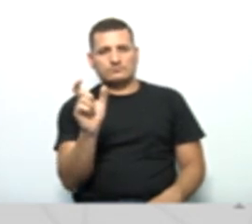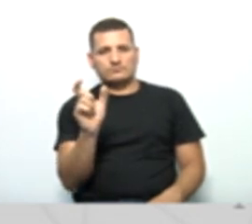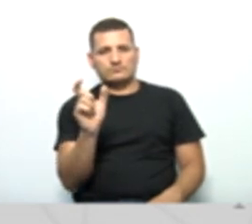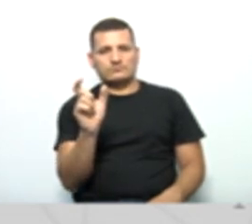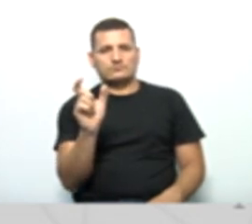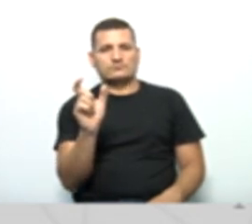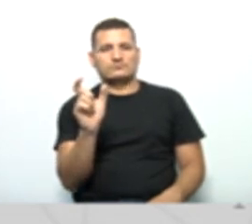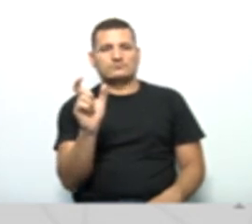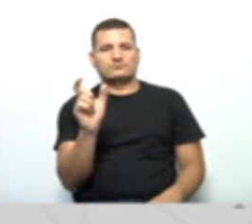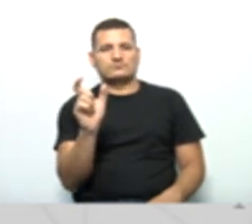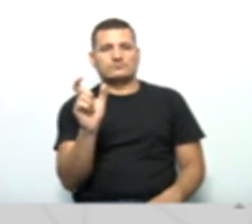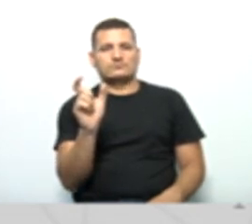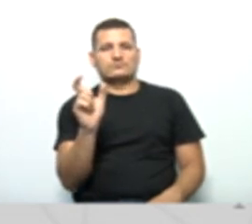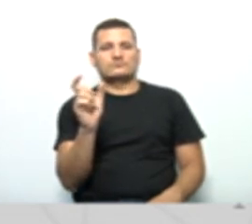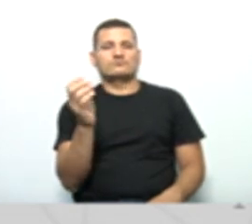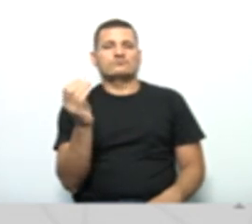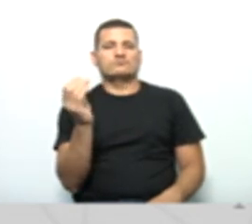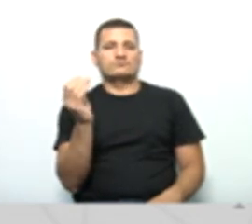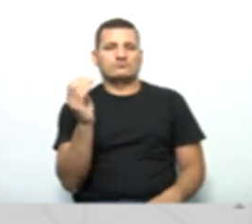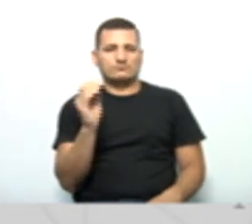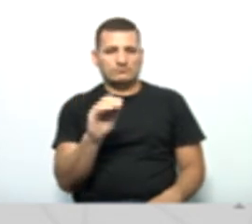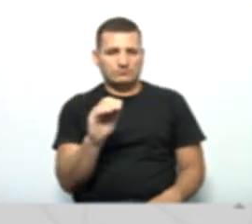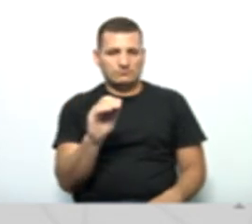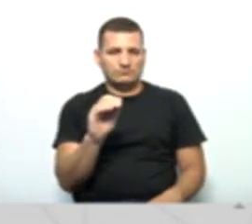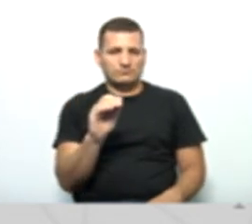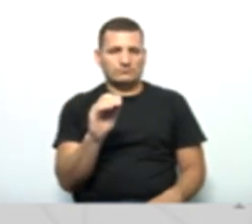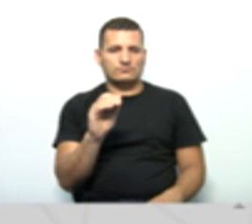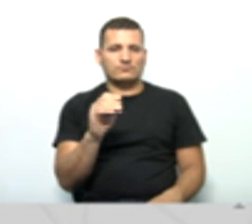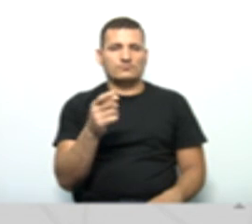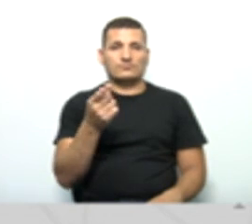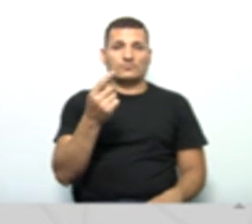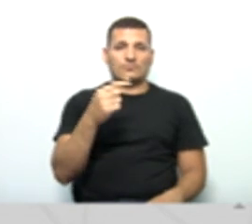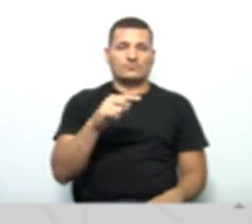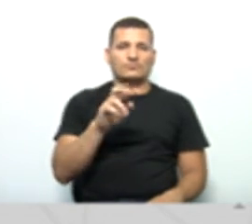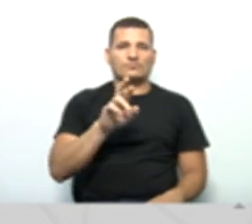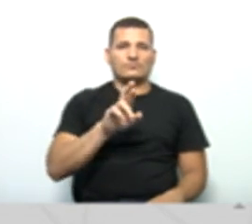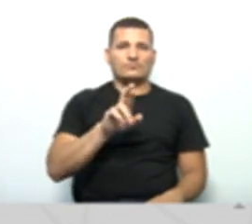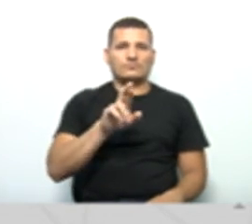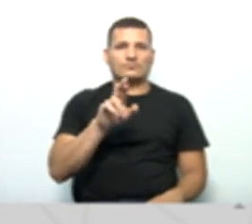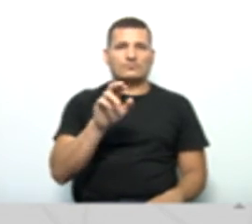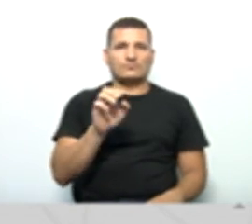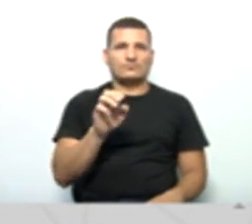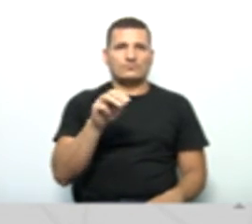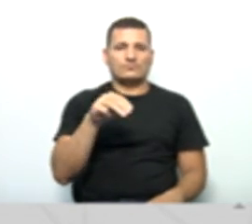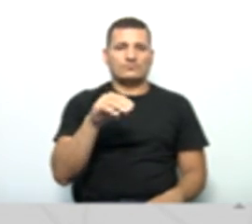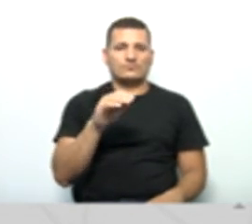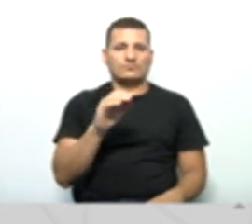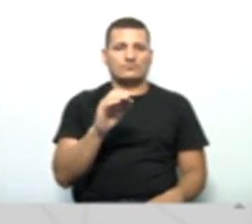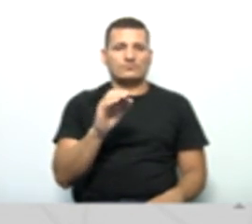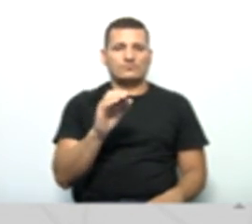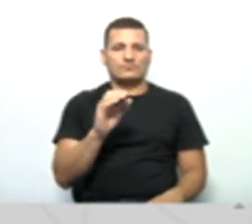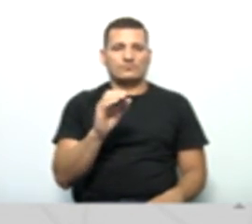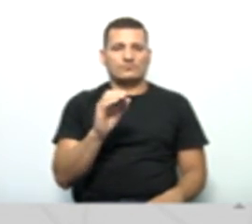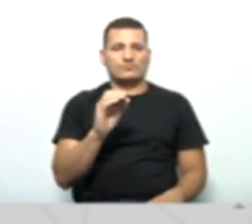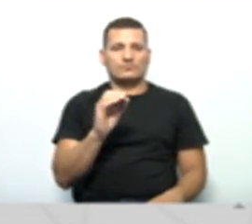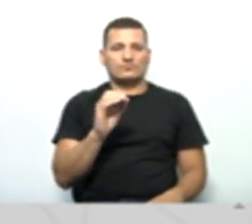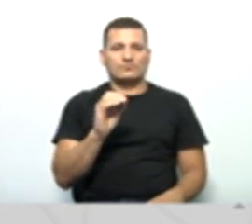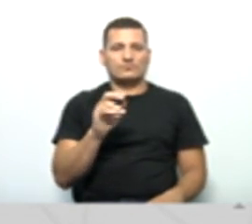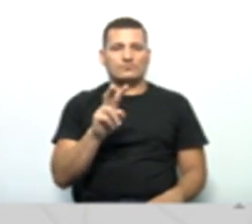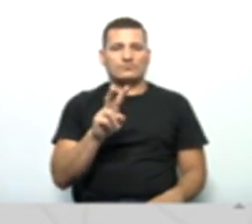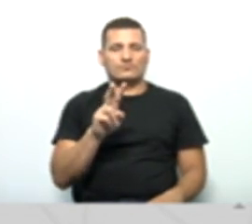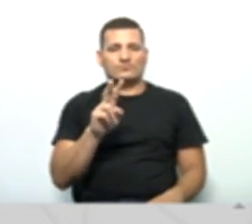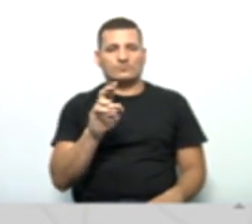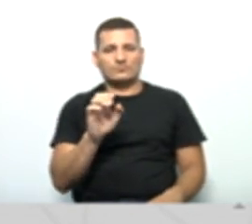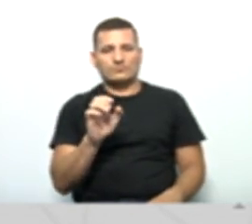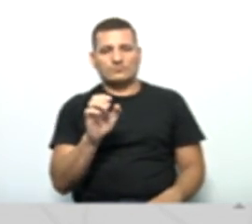um elemento e o remove, que é... Você pode remover o que está dentro de Cacoal. Por exemplo, da